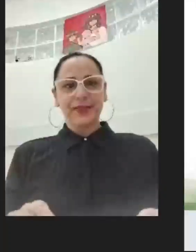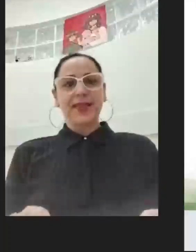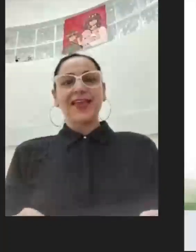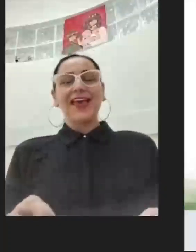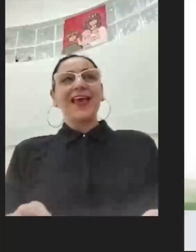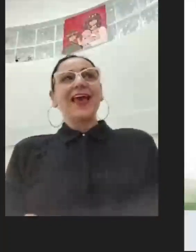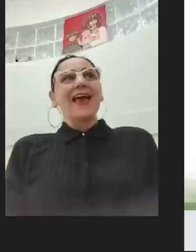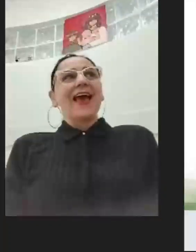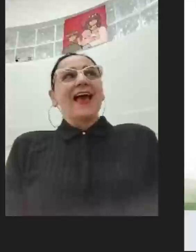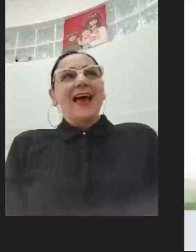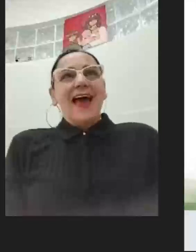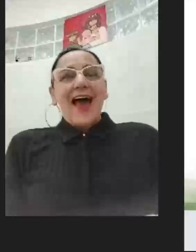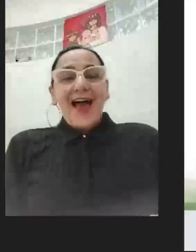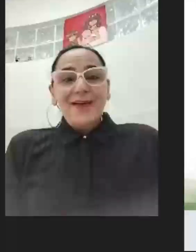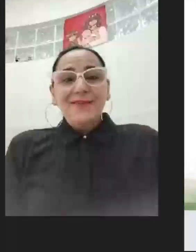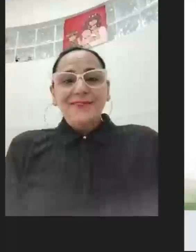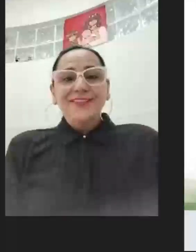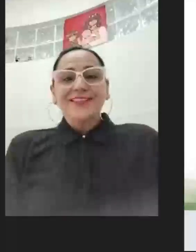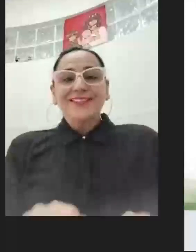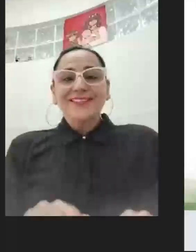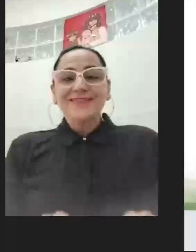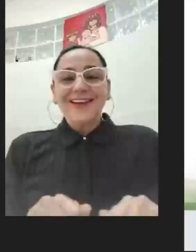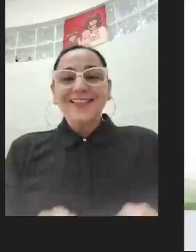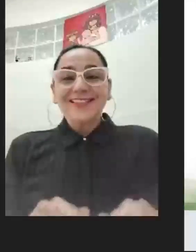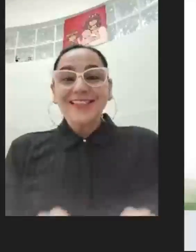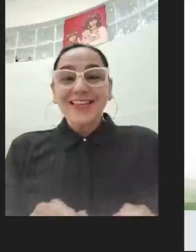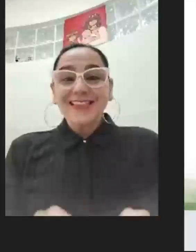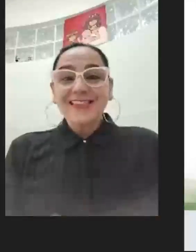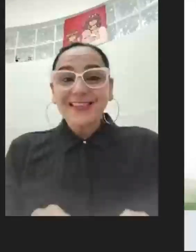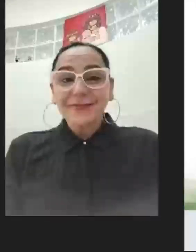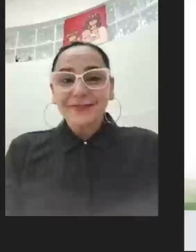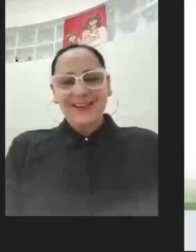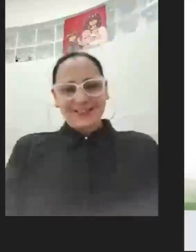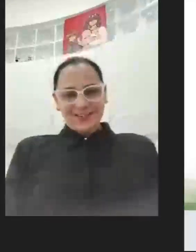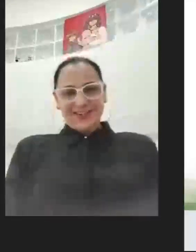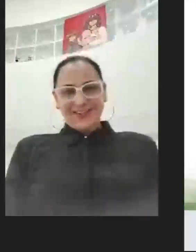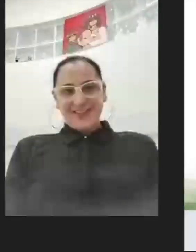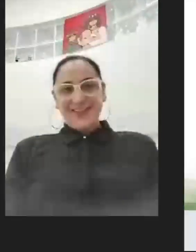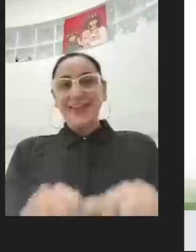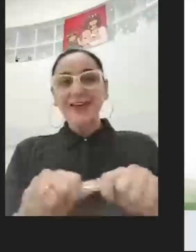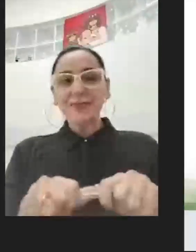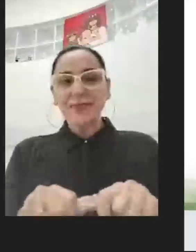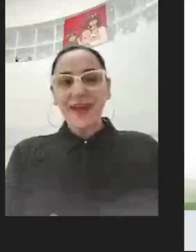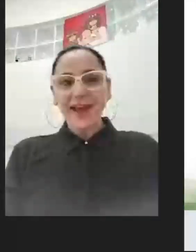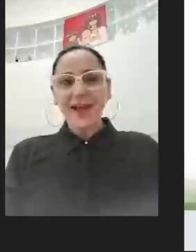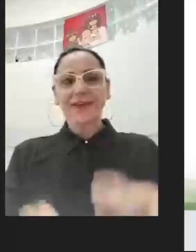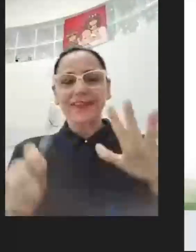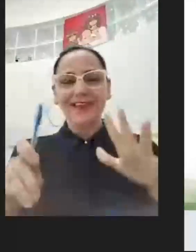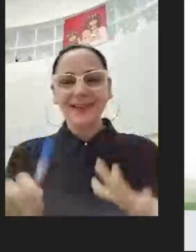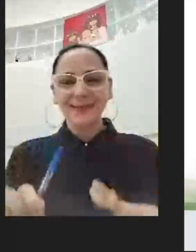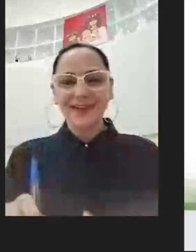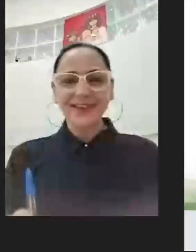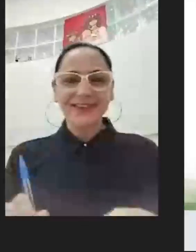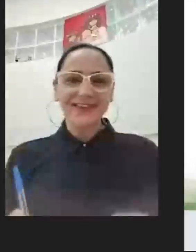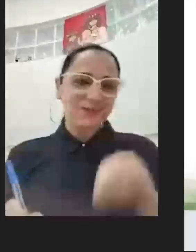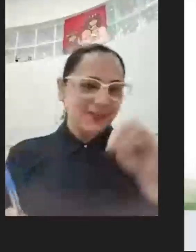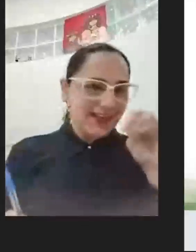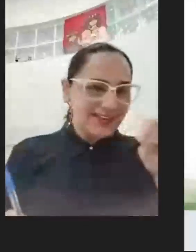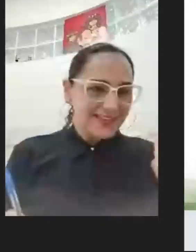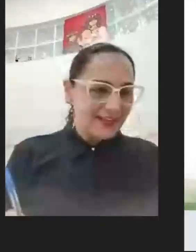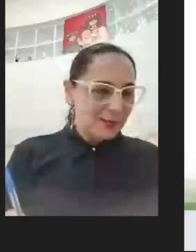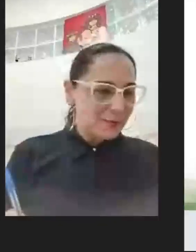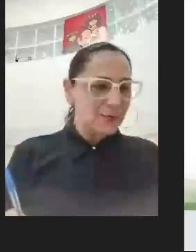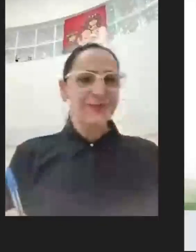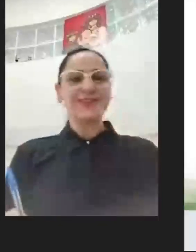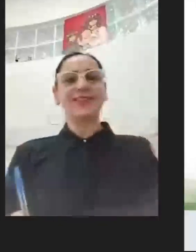Só que a amamentação é científica, gente. Não dá para estar